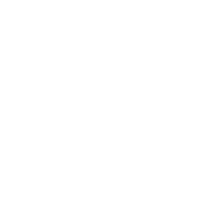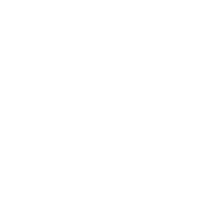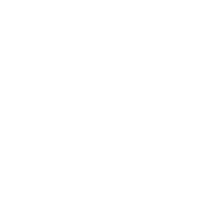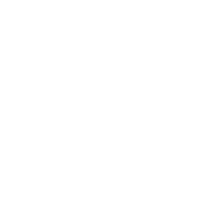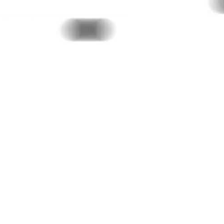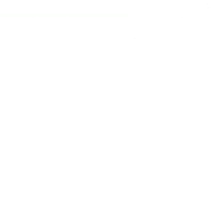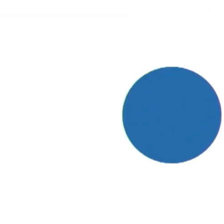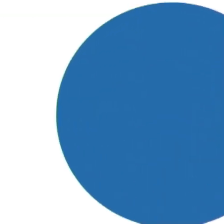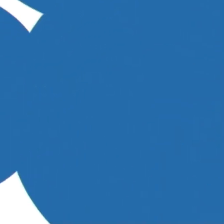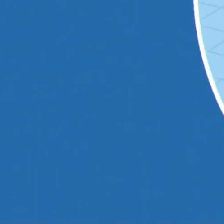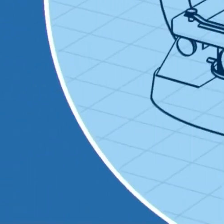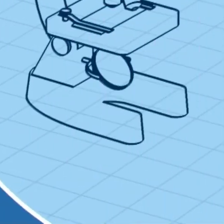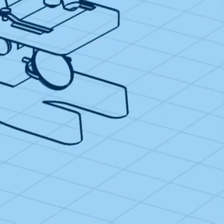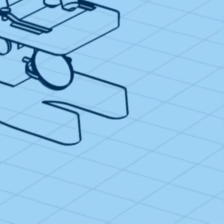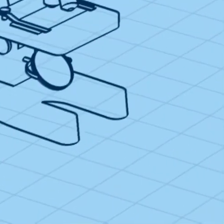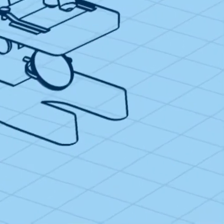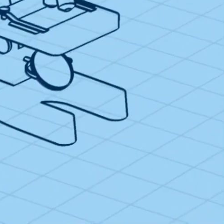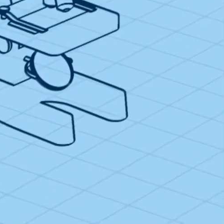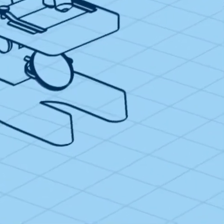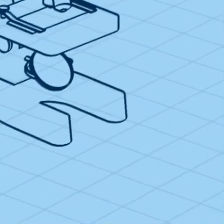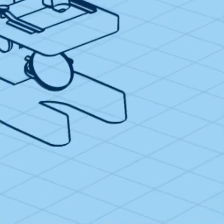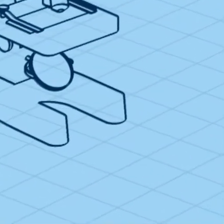E aí